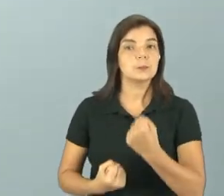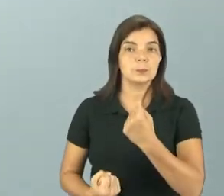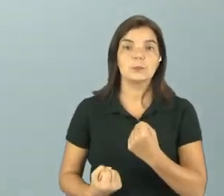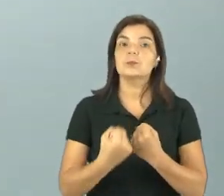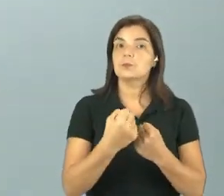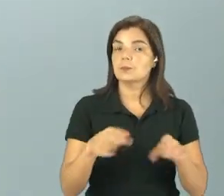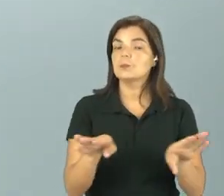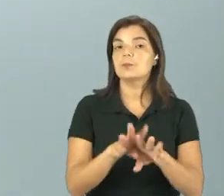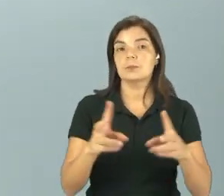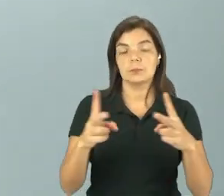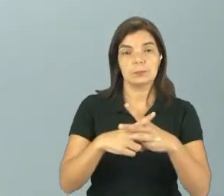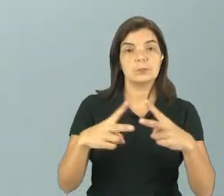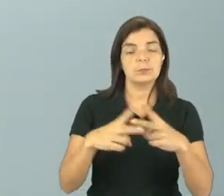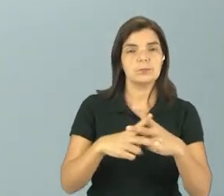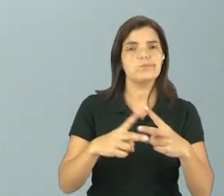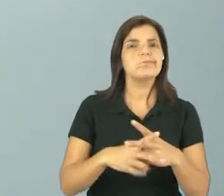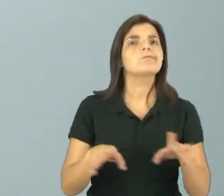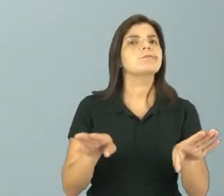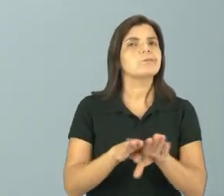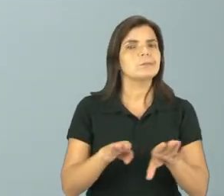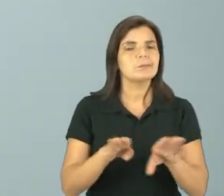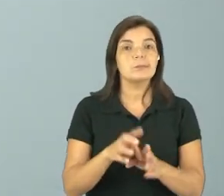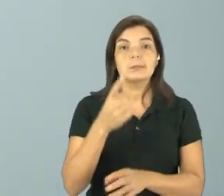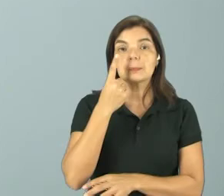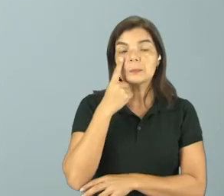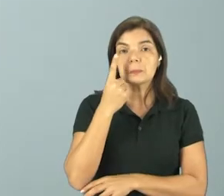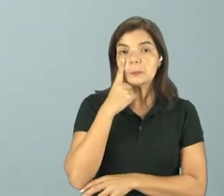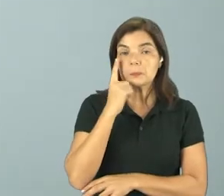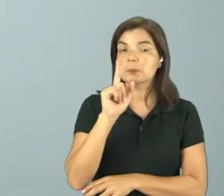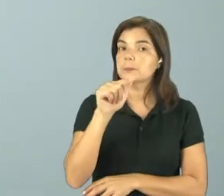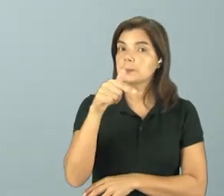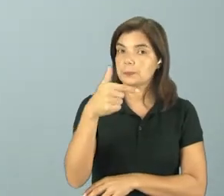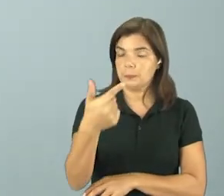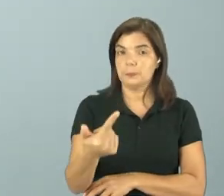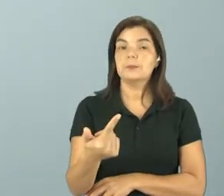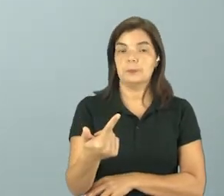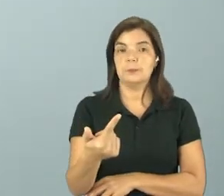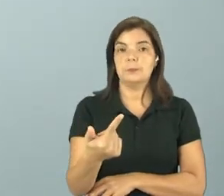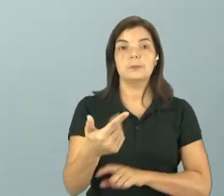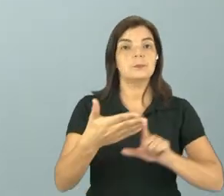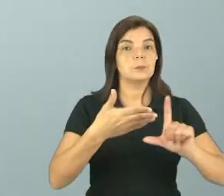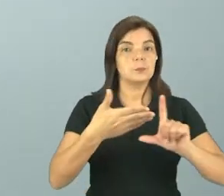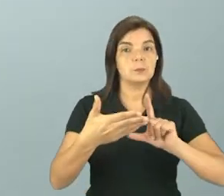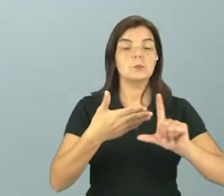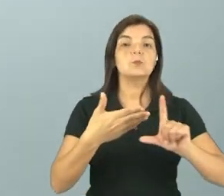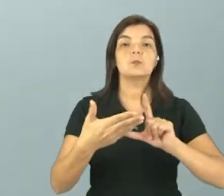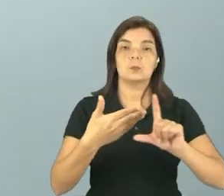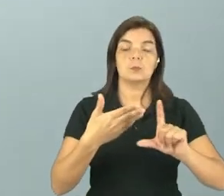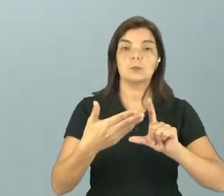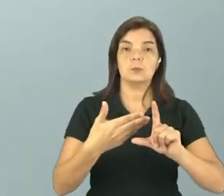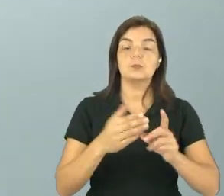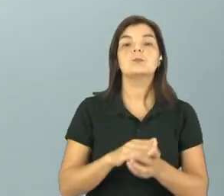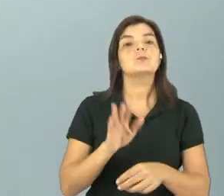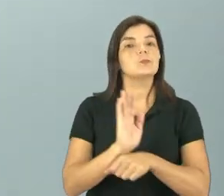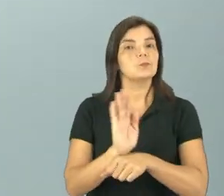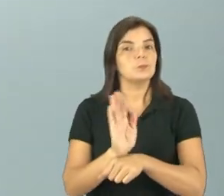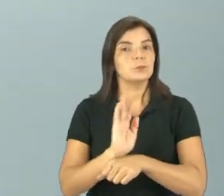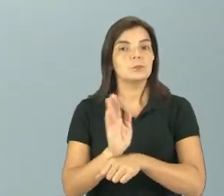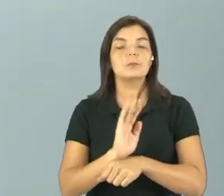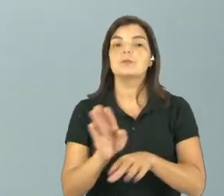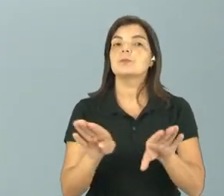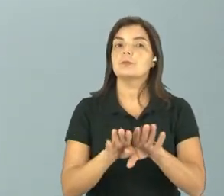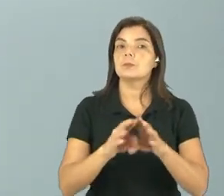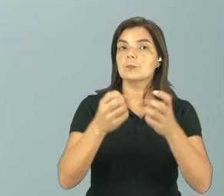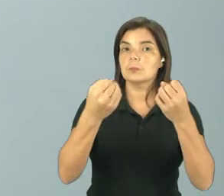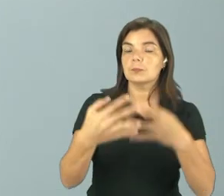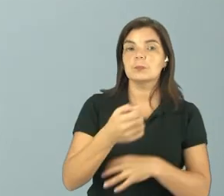né? E é bem interessante que vocês vejam em outras plataformas, né? Em meios de filmes,